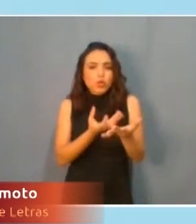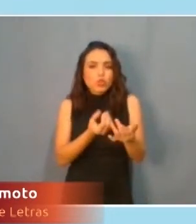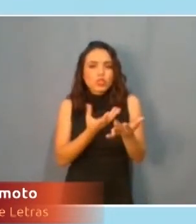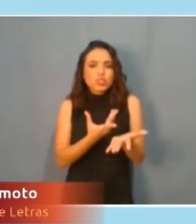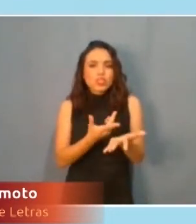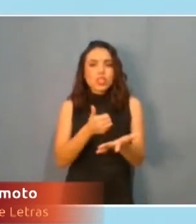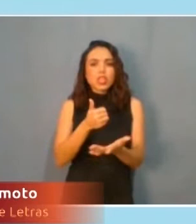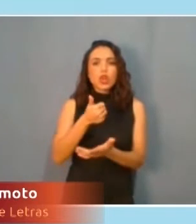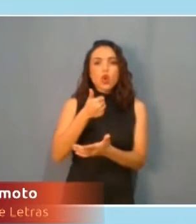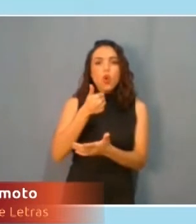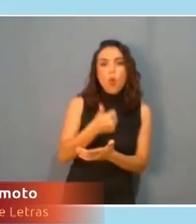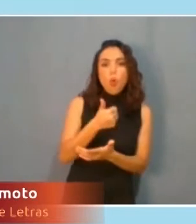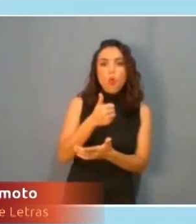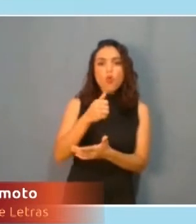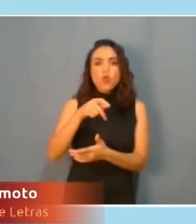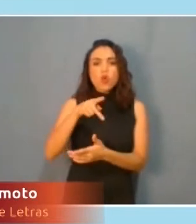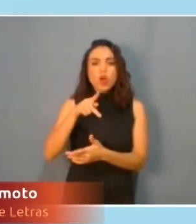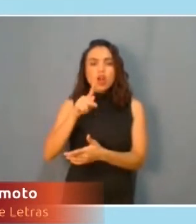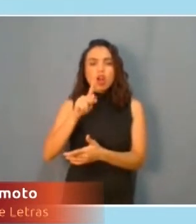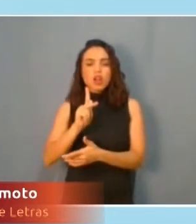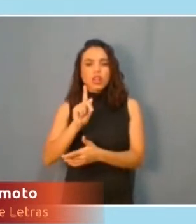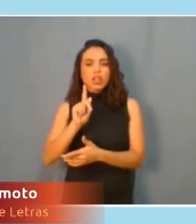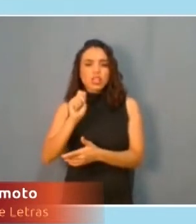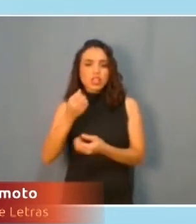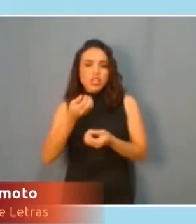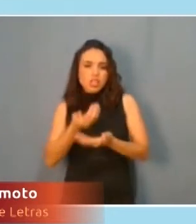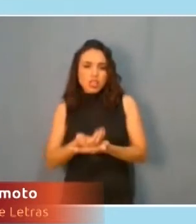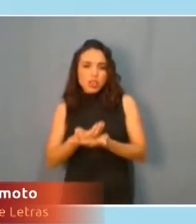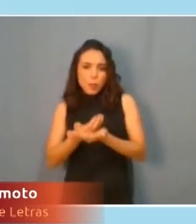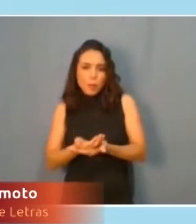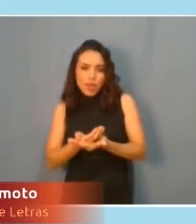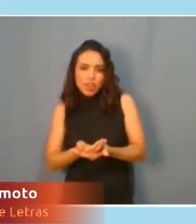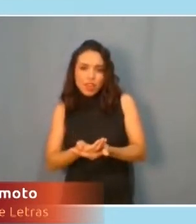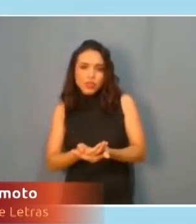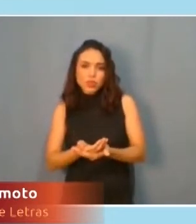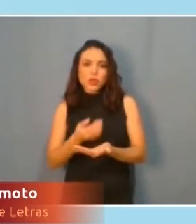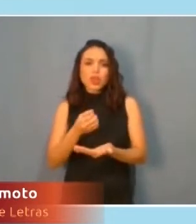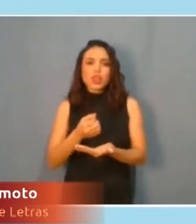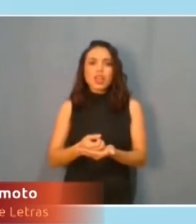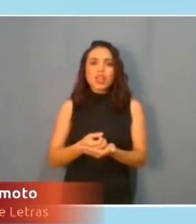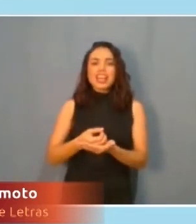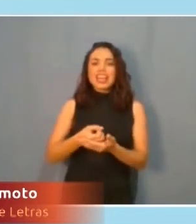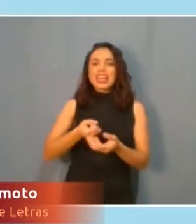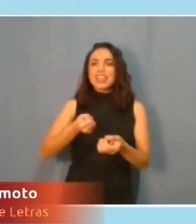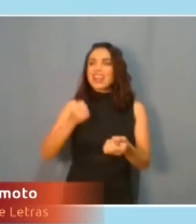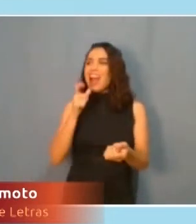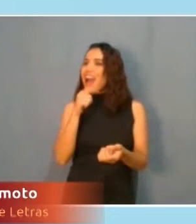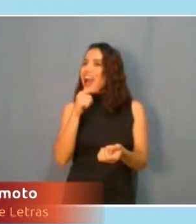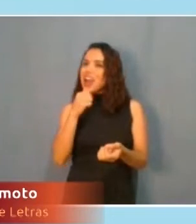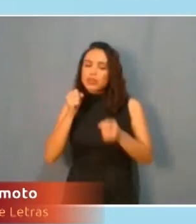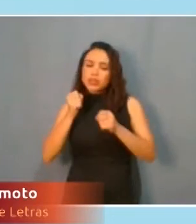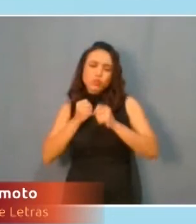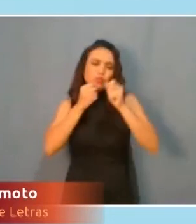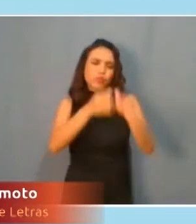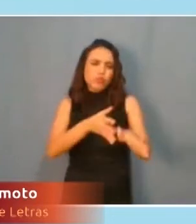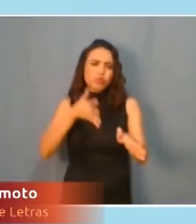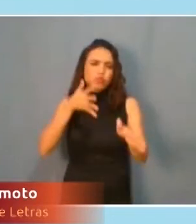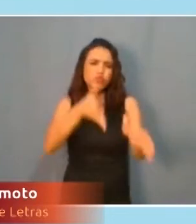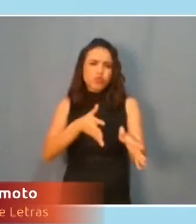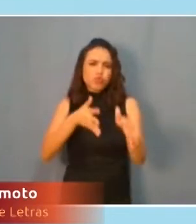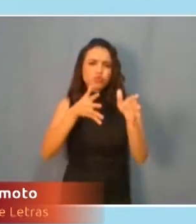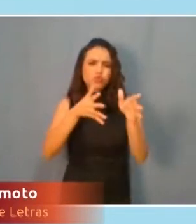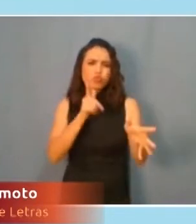mil litros de água, né? Então, é isso que a gente tem que começar a pensar, né? Não só o